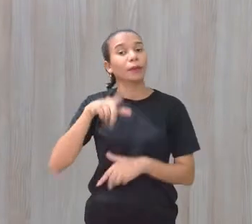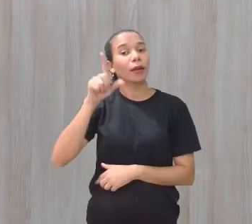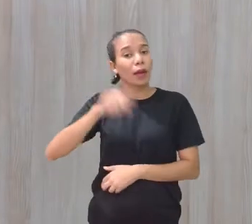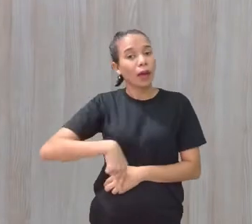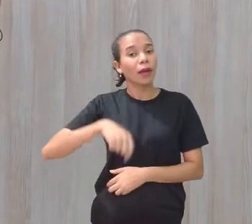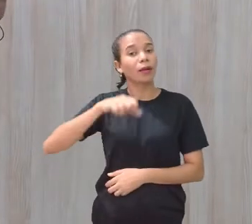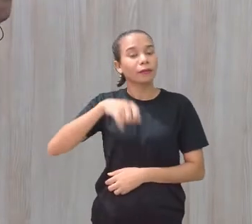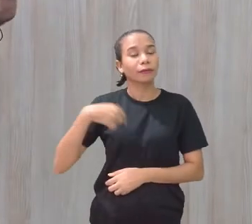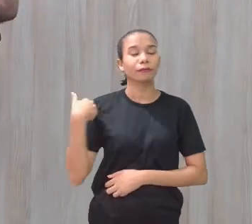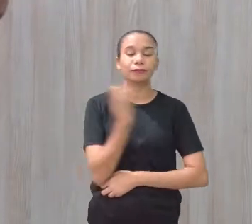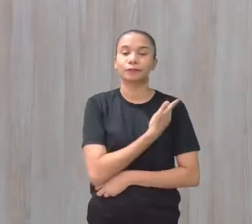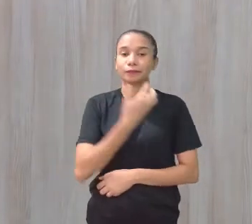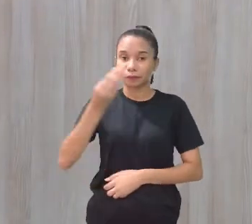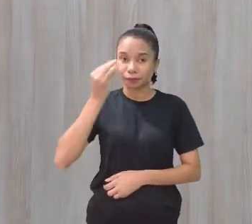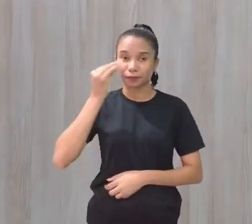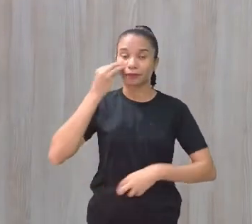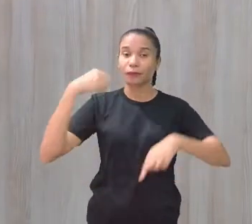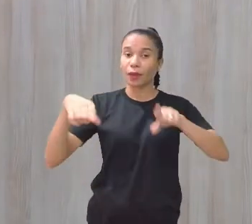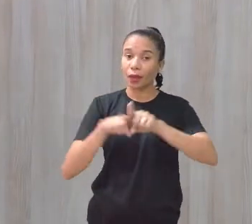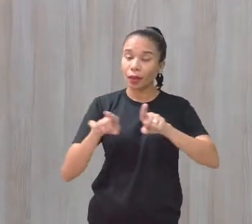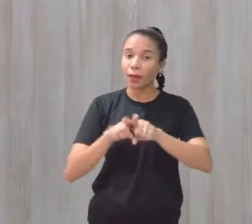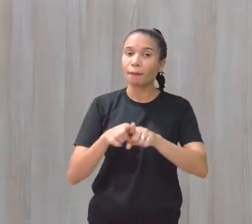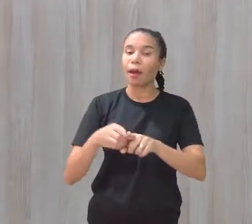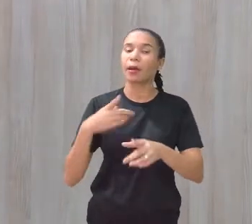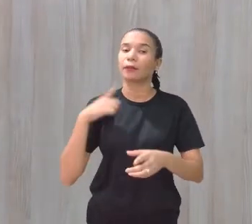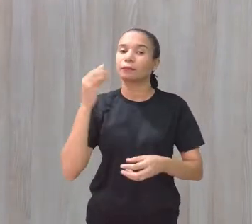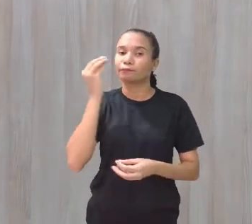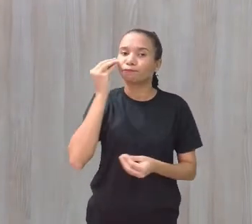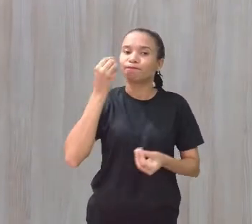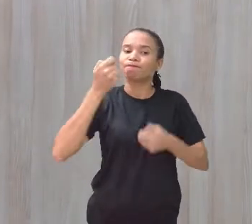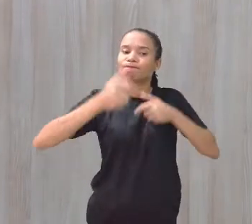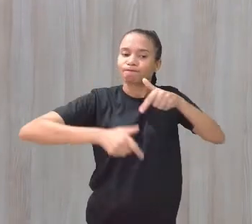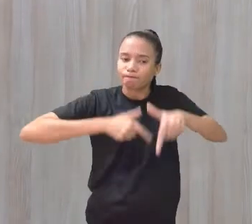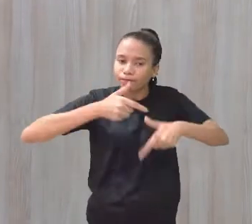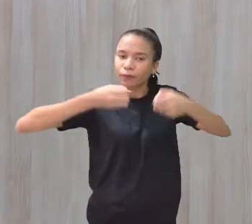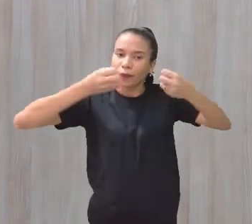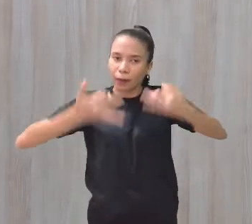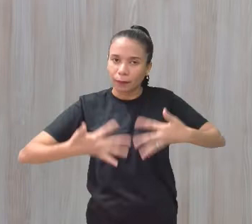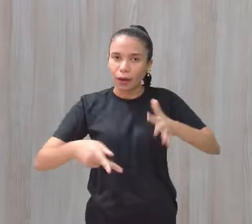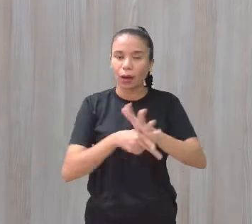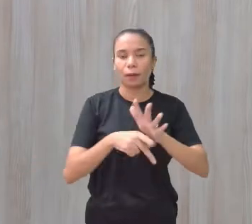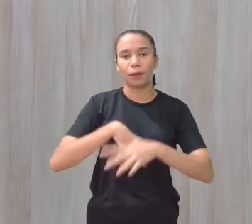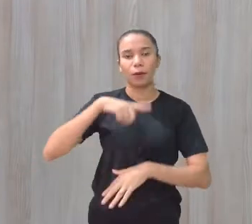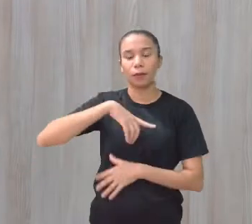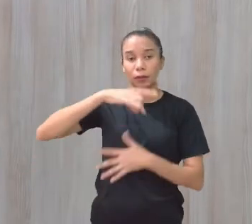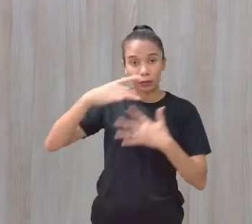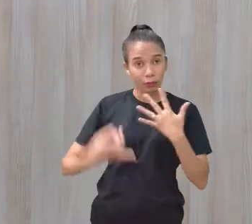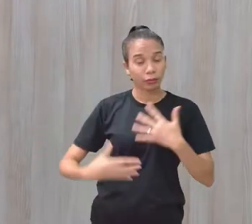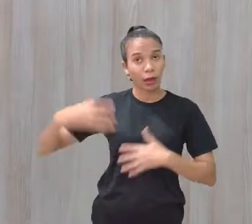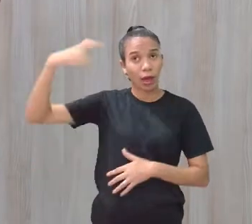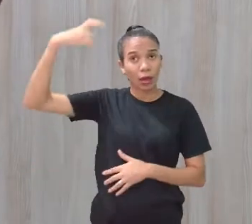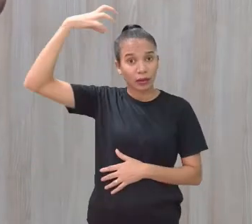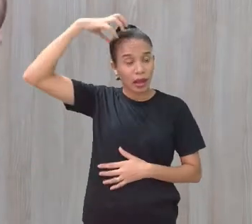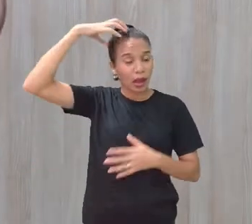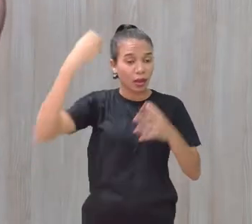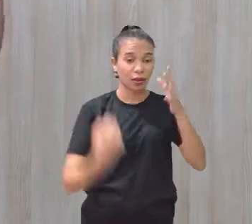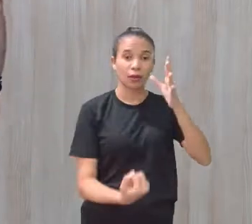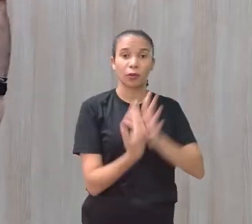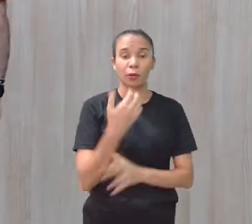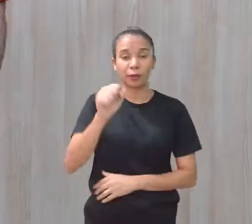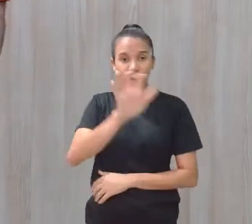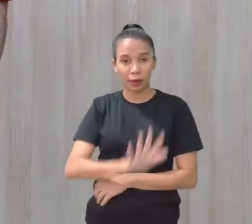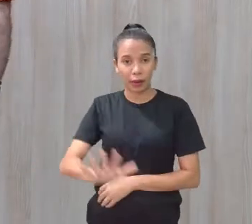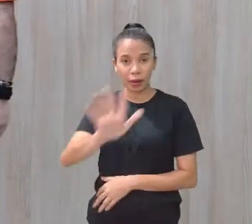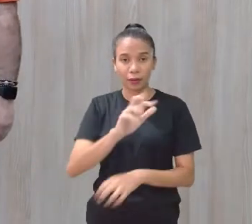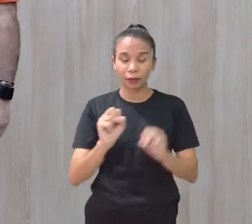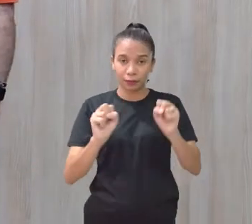a gente vai observar, inclusive a gente vai tentar trabalhar aqui e falar aqui de alguns desses reinos que surgiram nesse território,